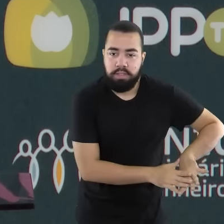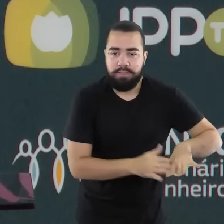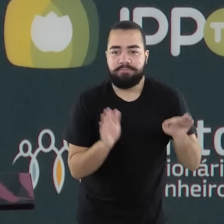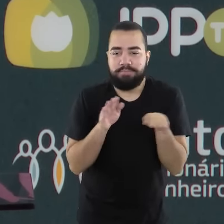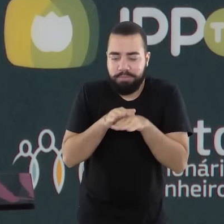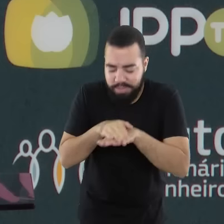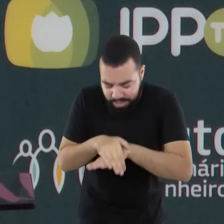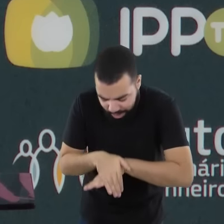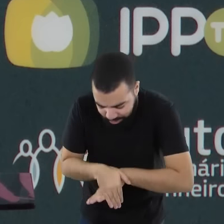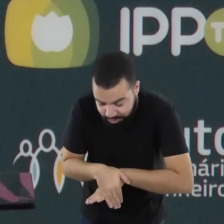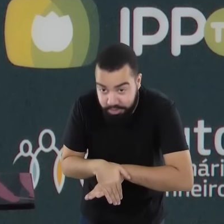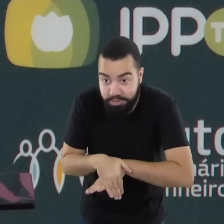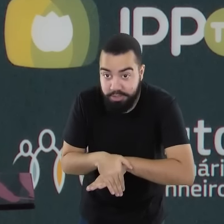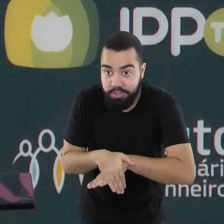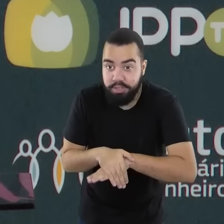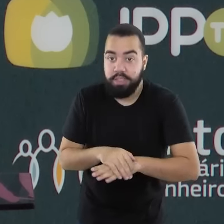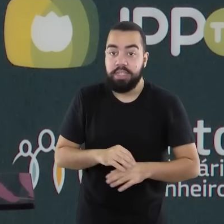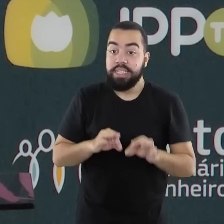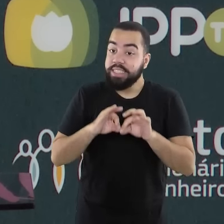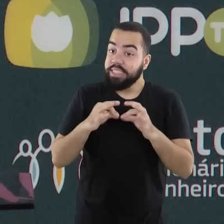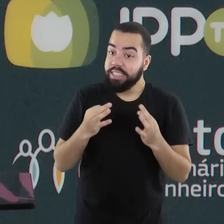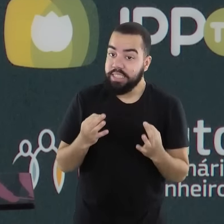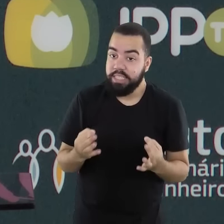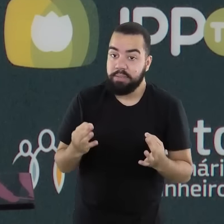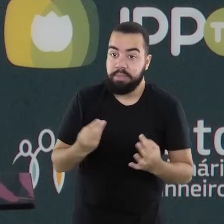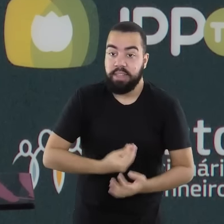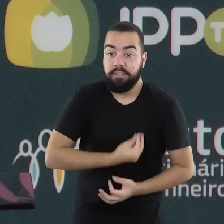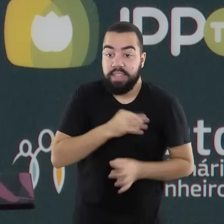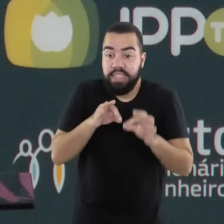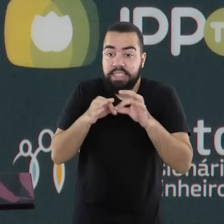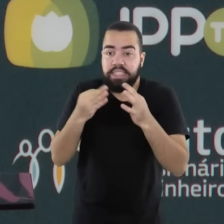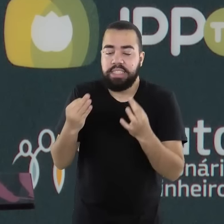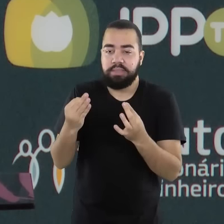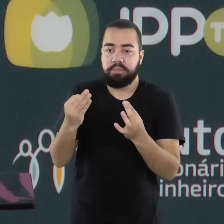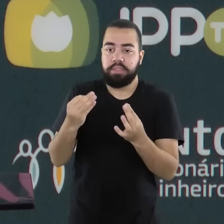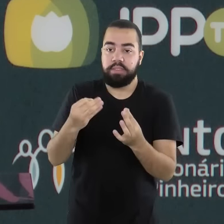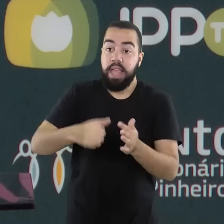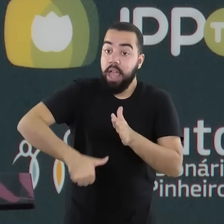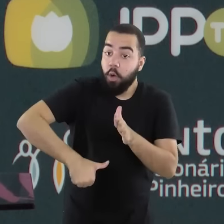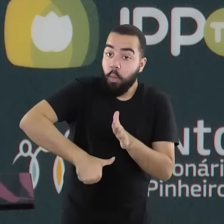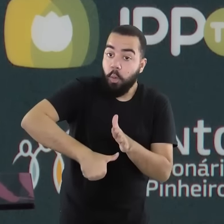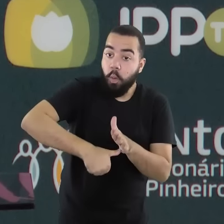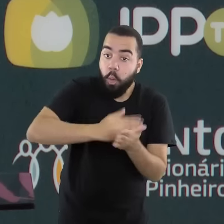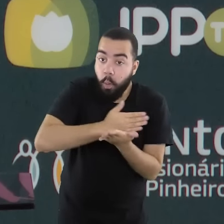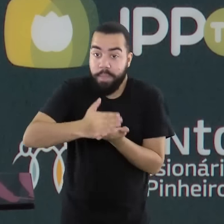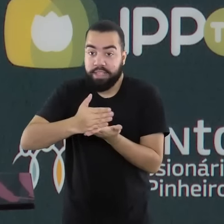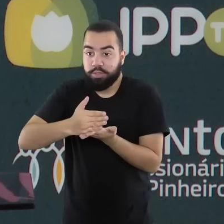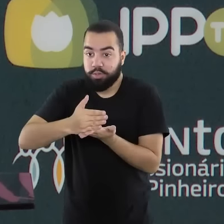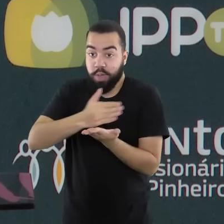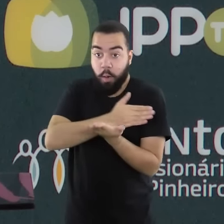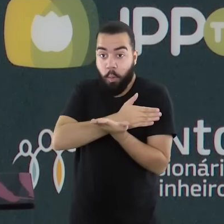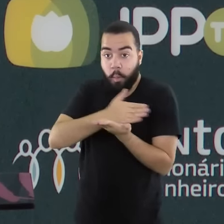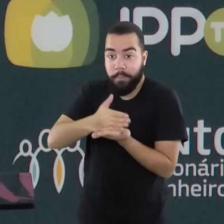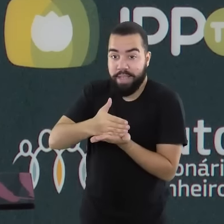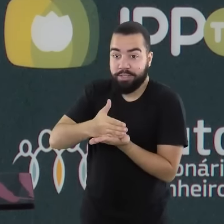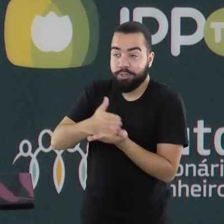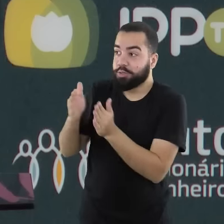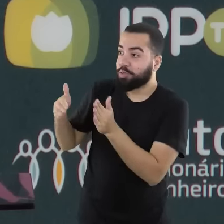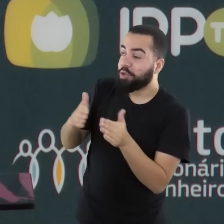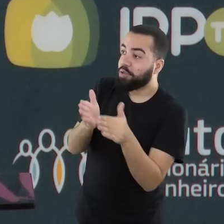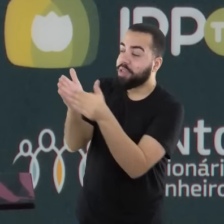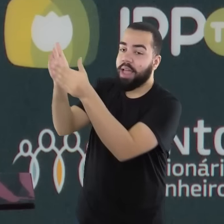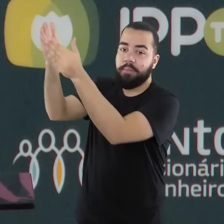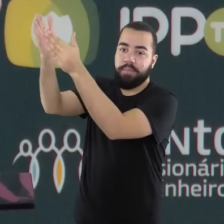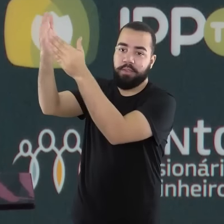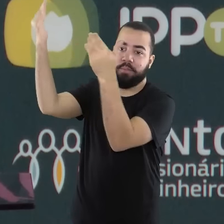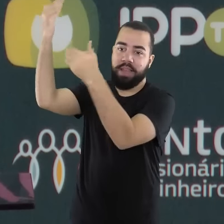É o primeiro passo na caminhada de volta para Deus. Se nós queremos nos voltar para Deus, o primeiro